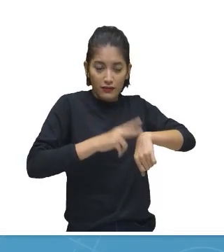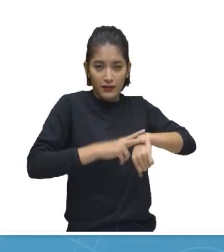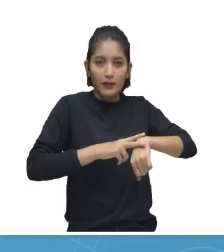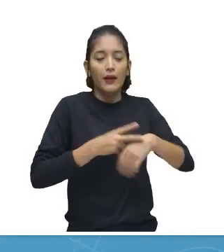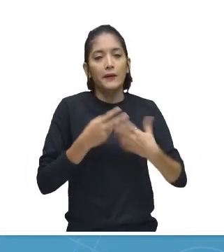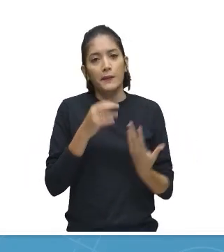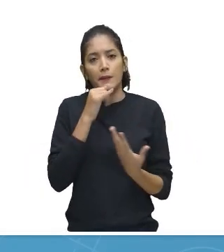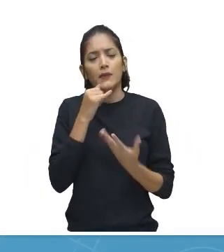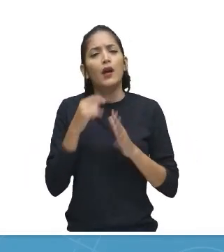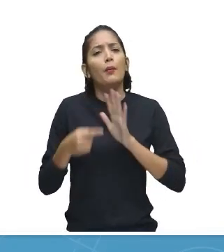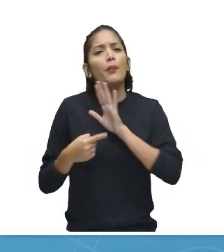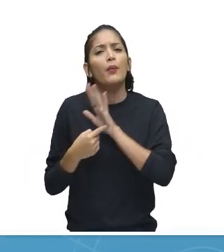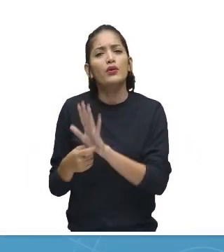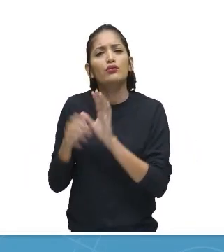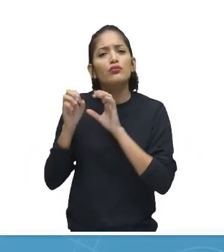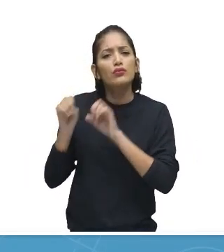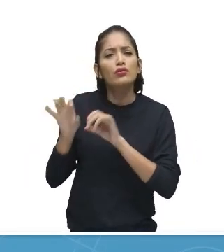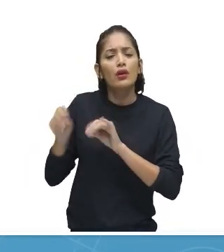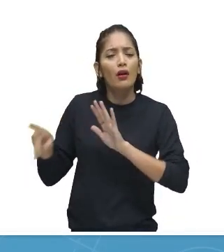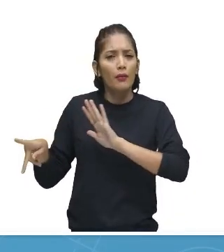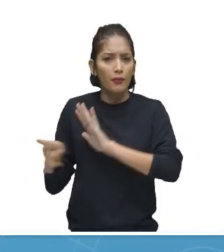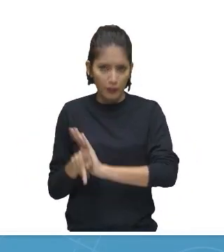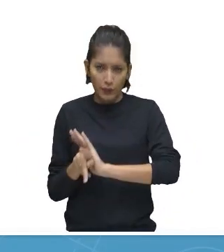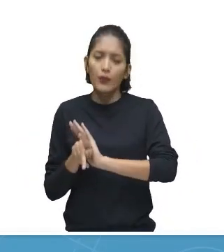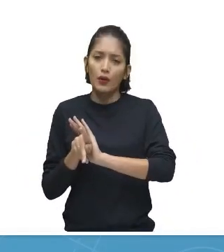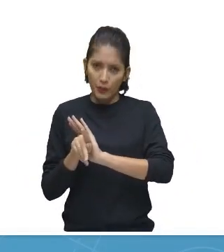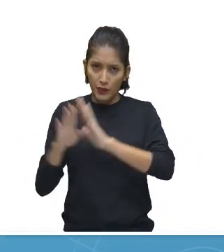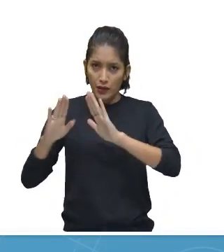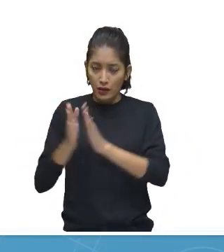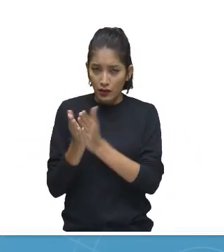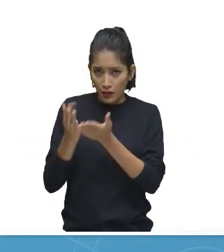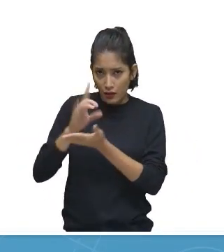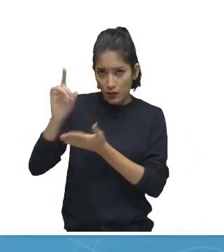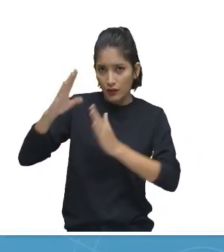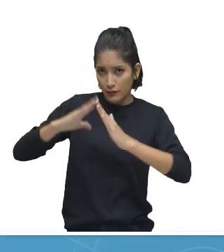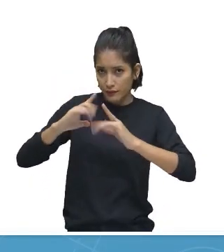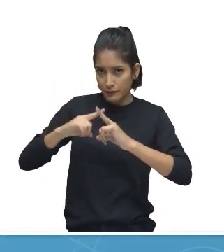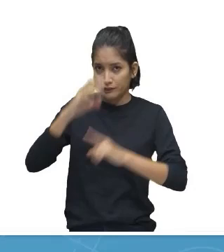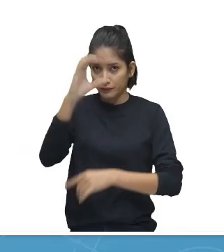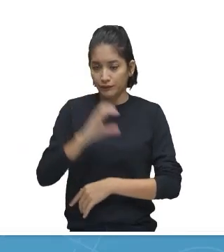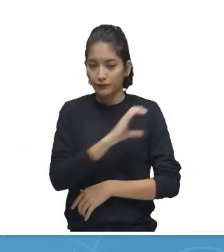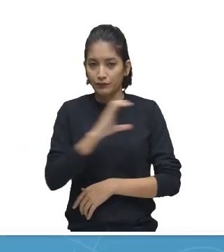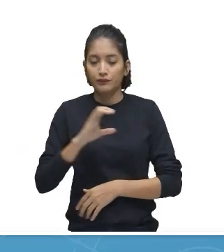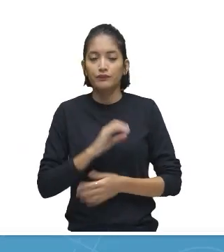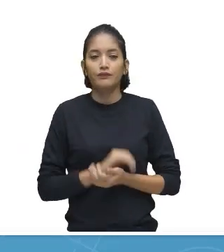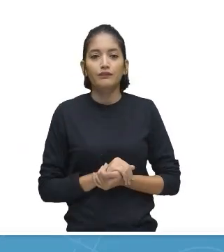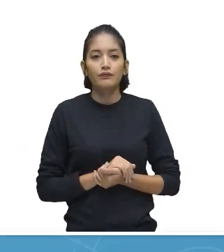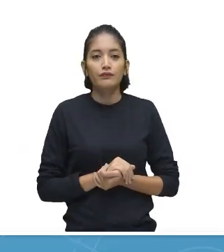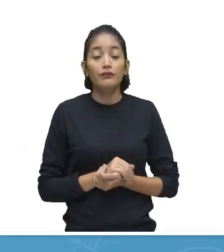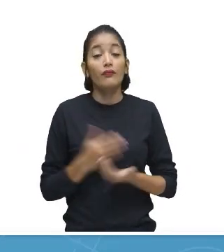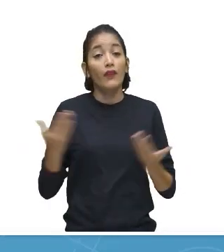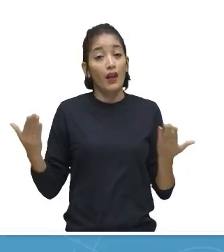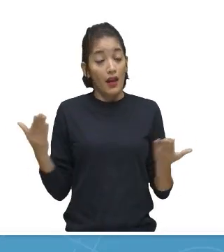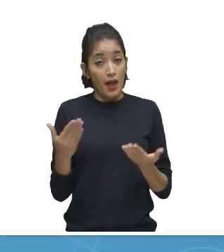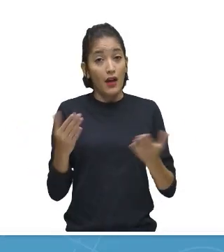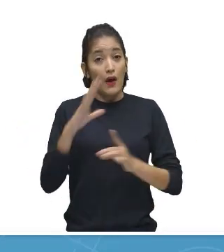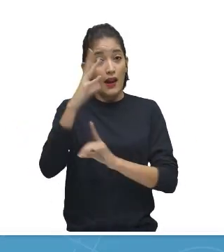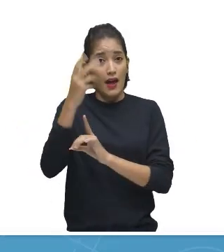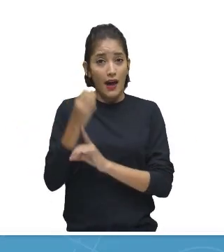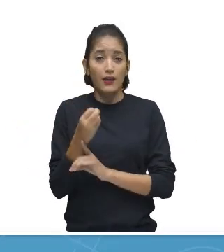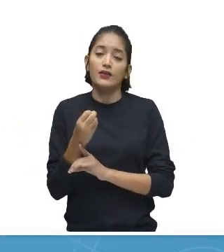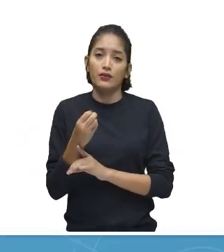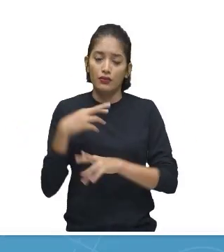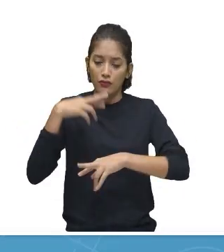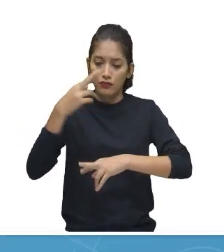né, os ensinamentos da Igreja Católica. Chegamos então no Renascimento. Quais